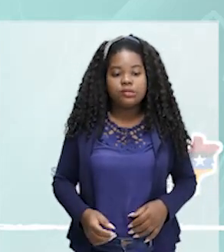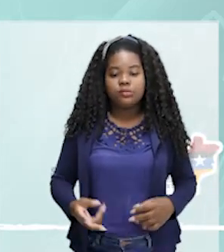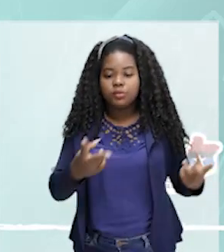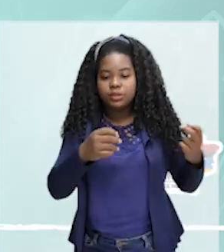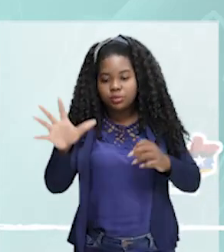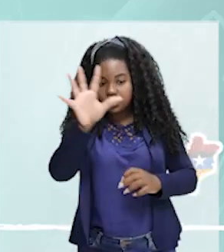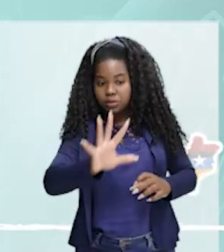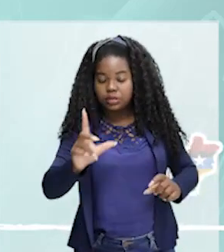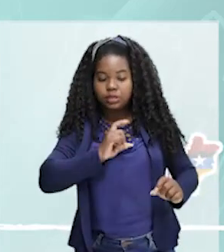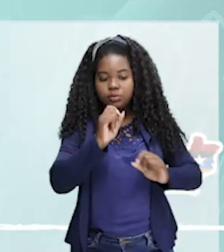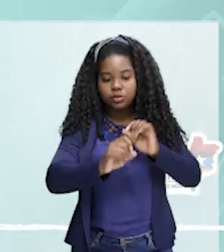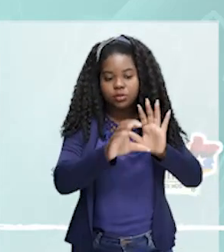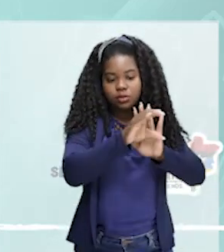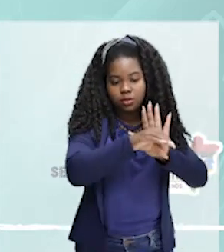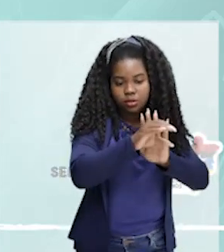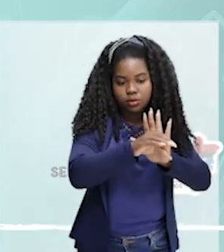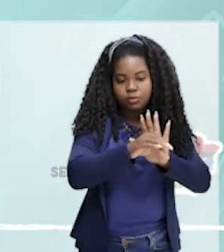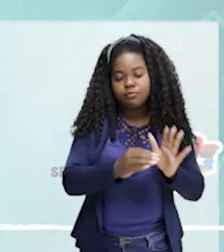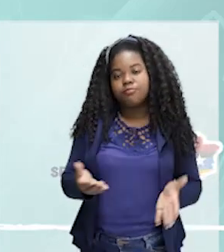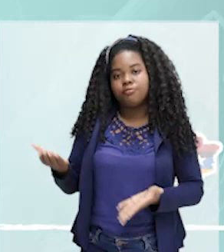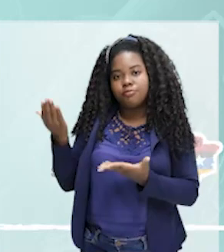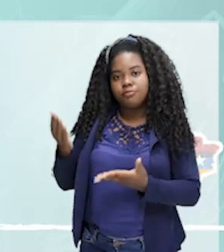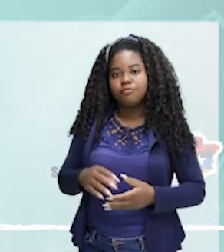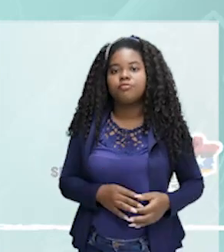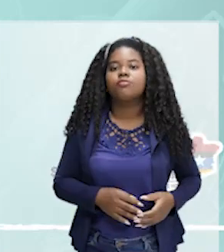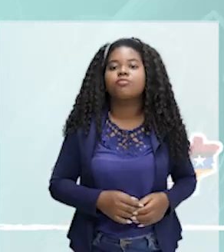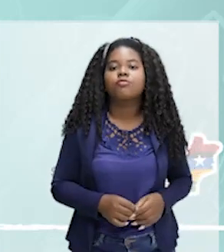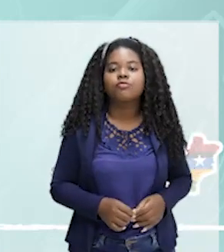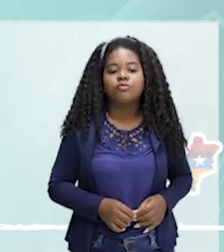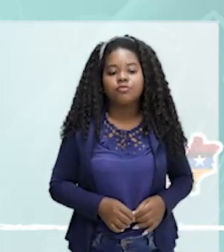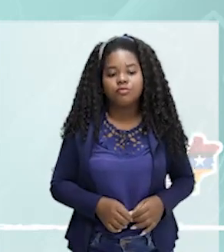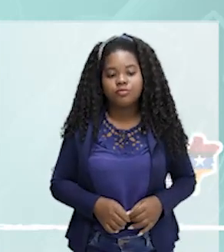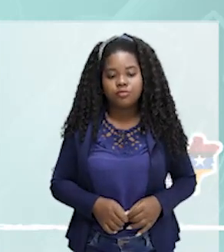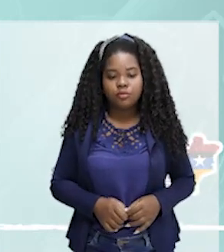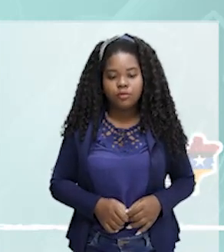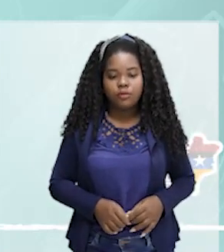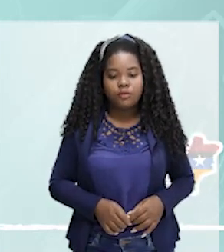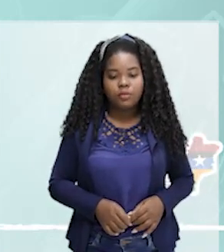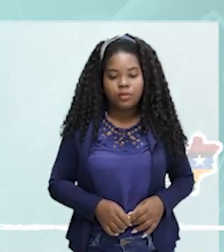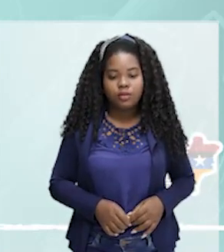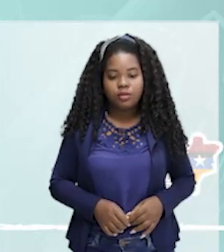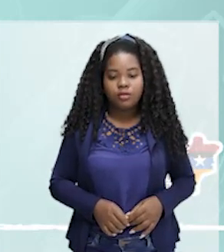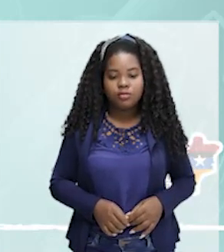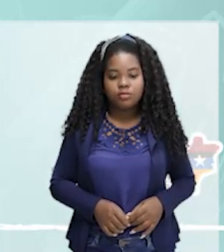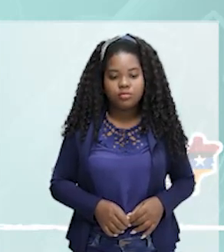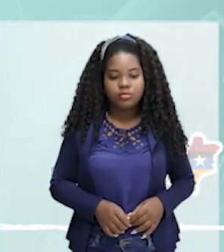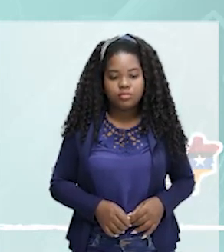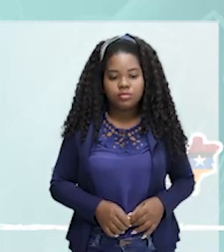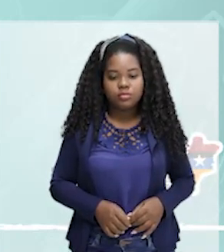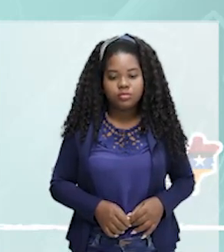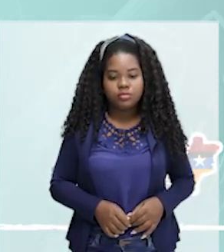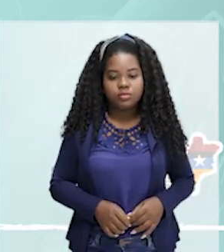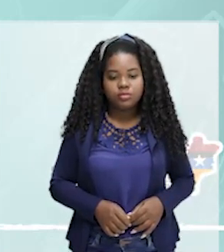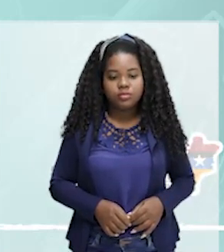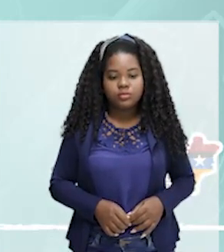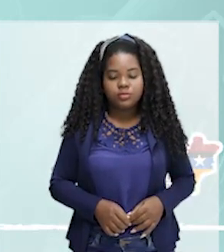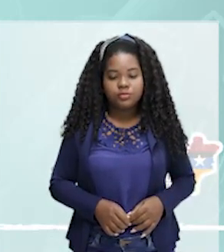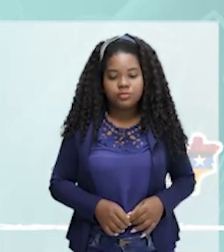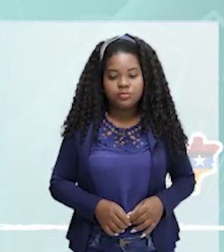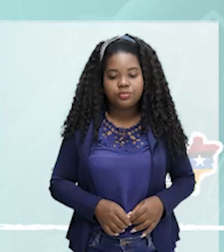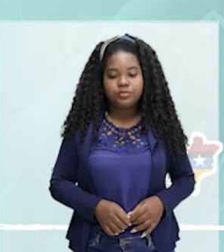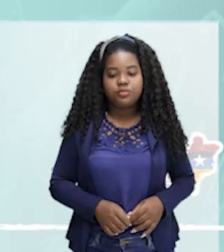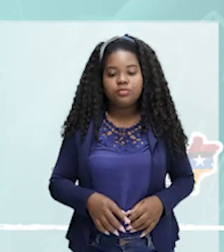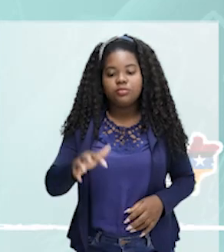uma definição. Phrasal verb, um verbo frasal, is an idiomatic phrase. Essa